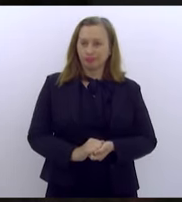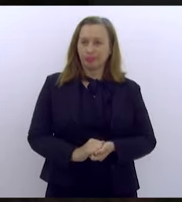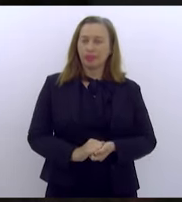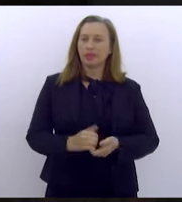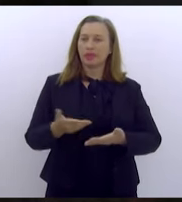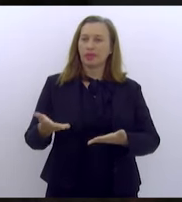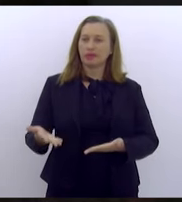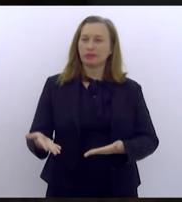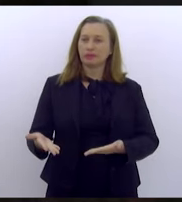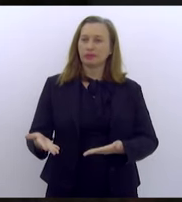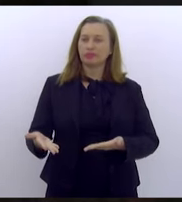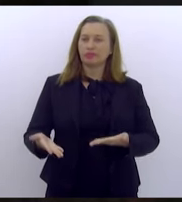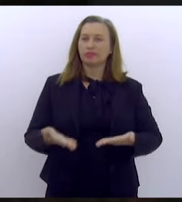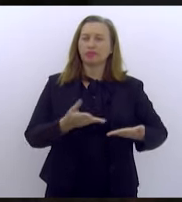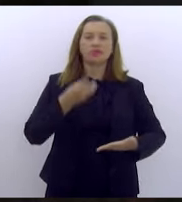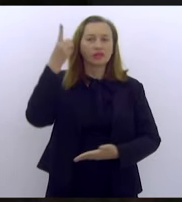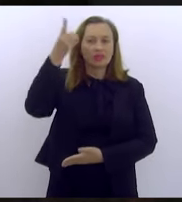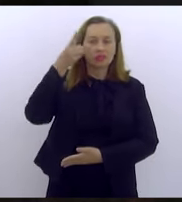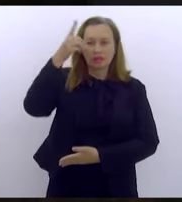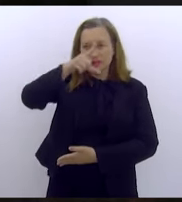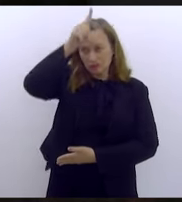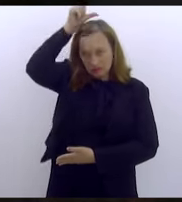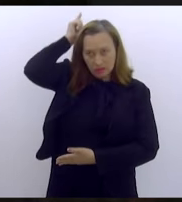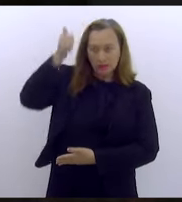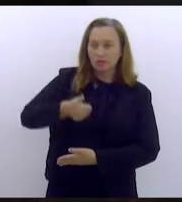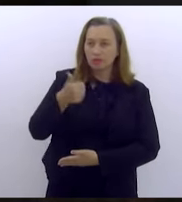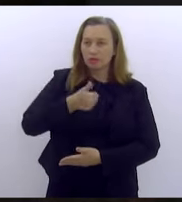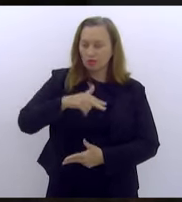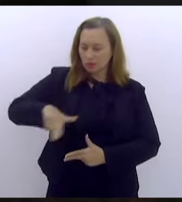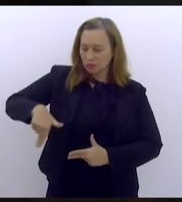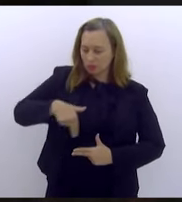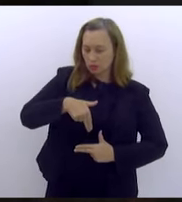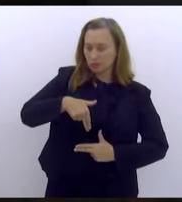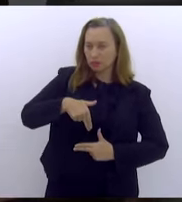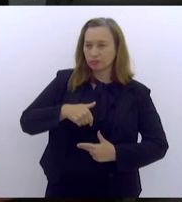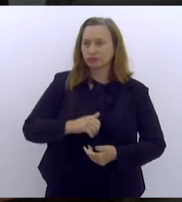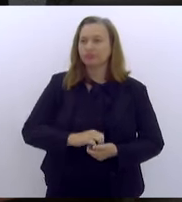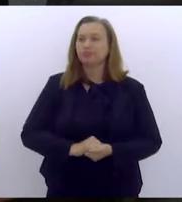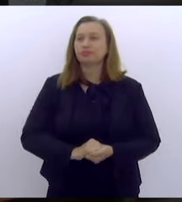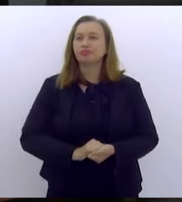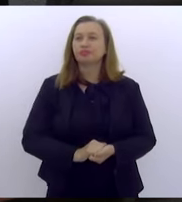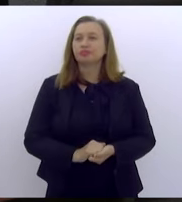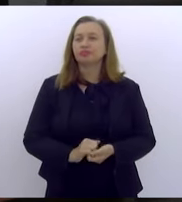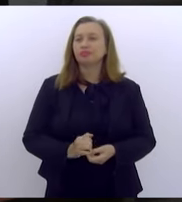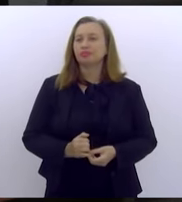Nosso nobre deputado Luiz Paulo, primeiro orador aqui.